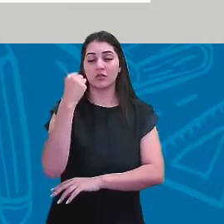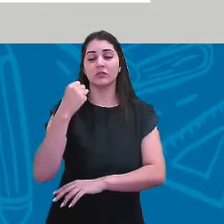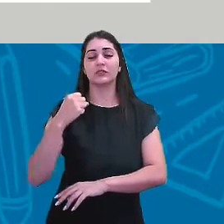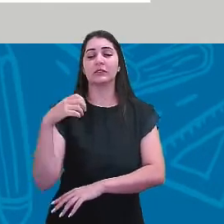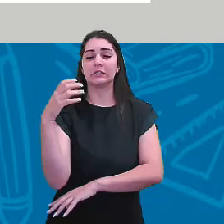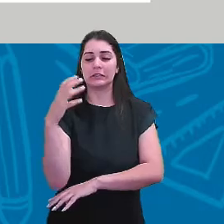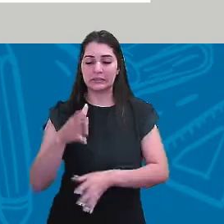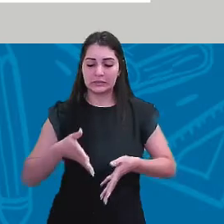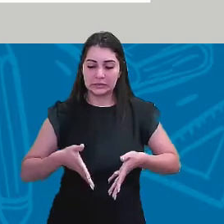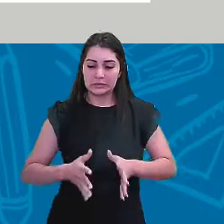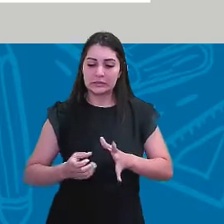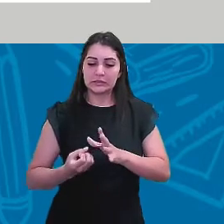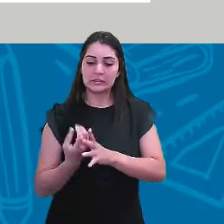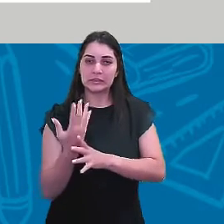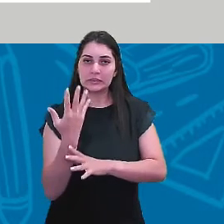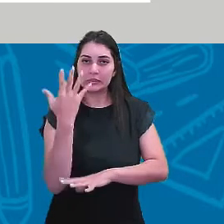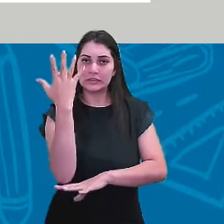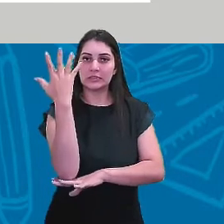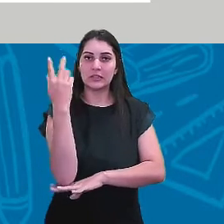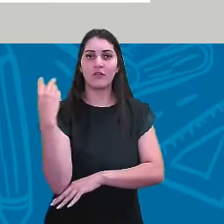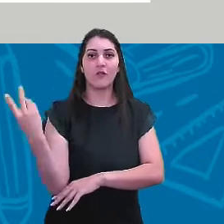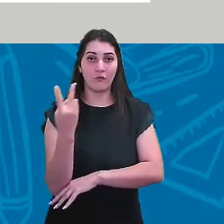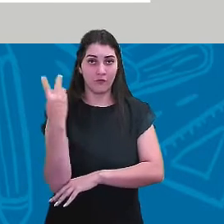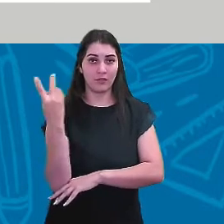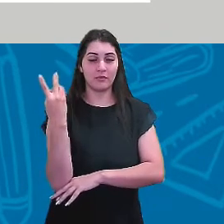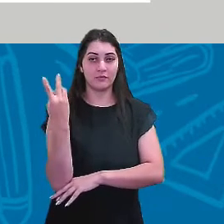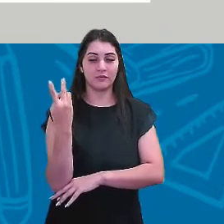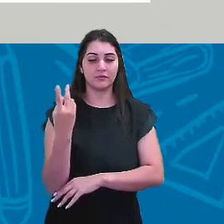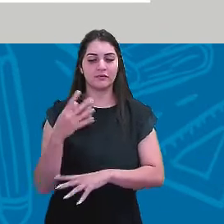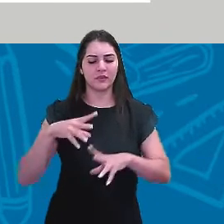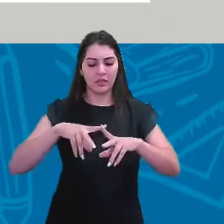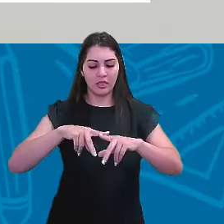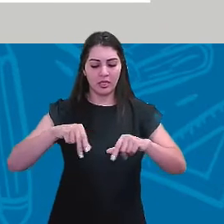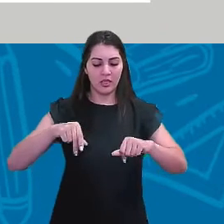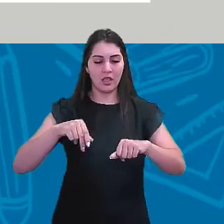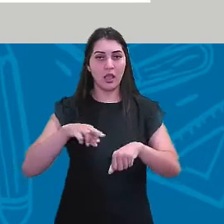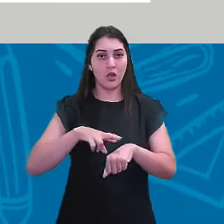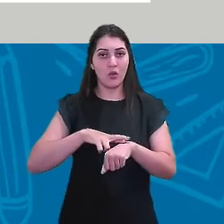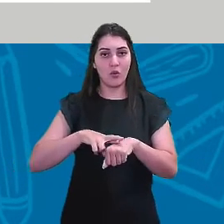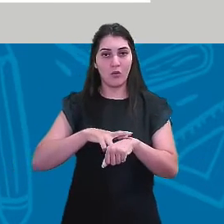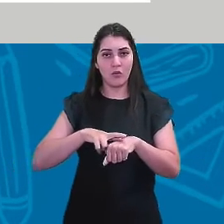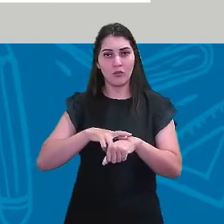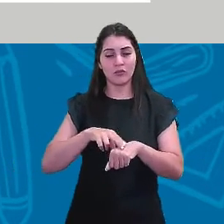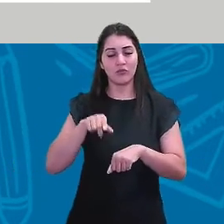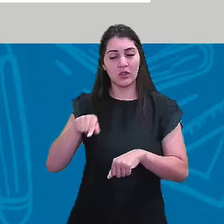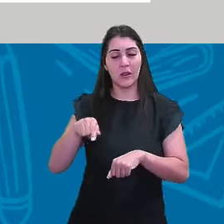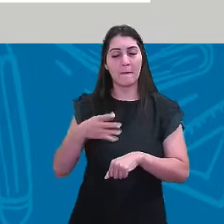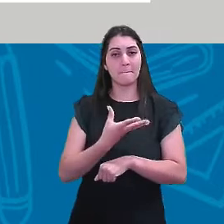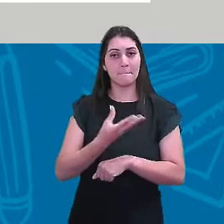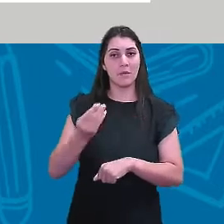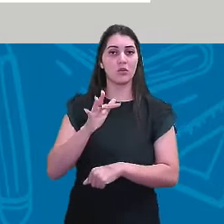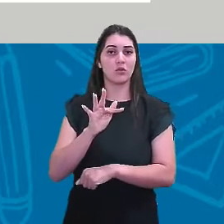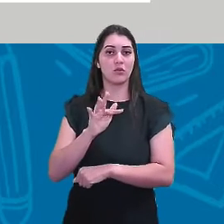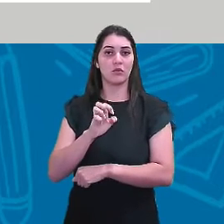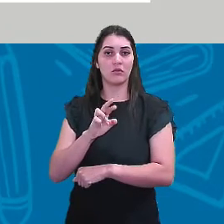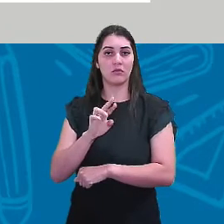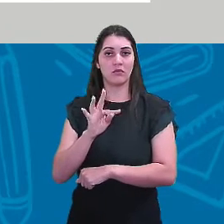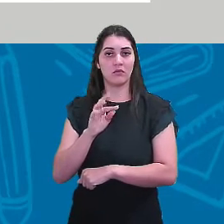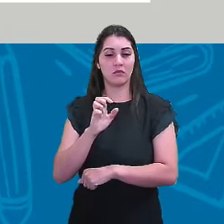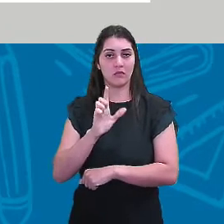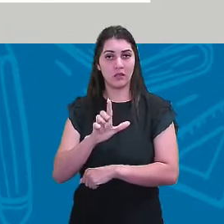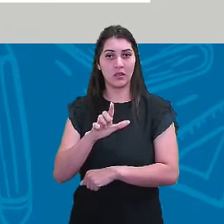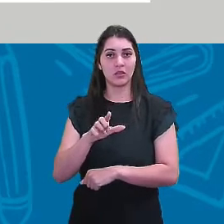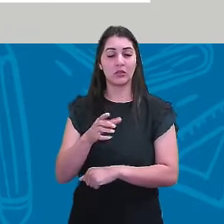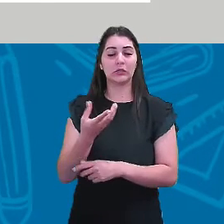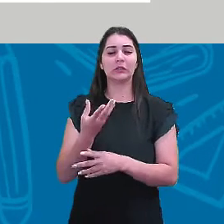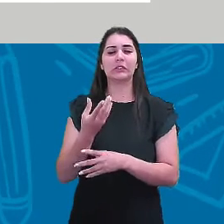vitalidade. Terra roxa, tipo de solo bastante fértil, caracterizado por ser o resultado de milhões de anos de